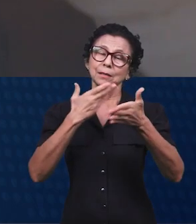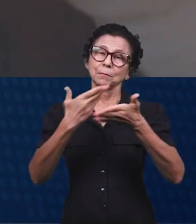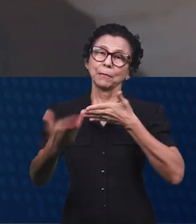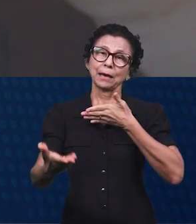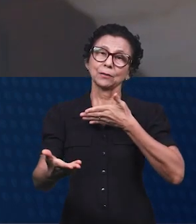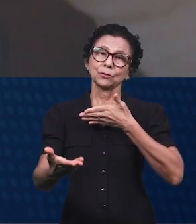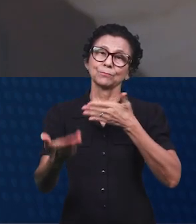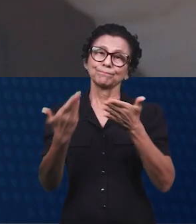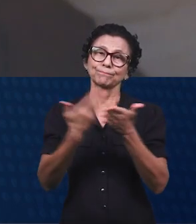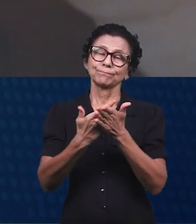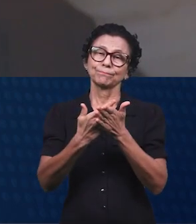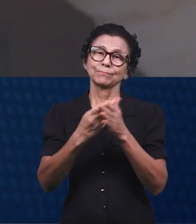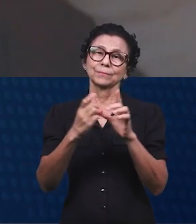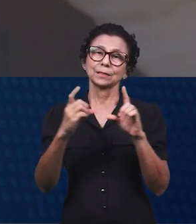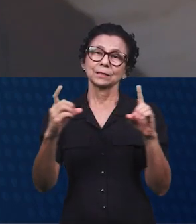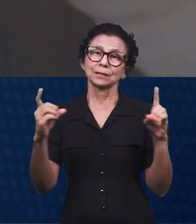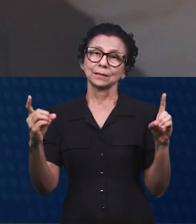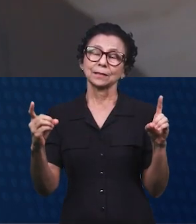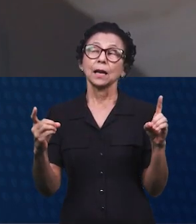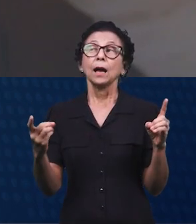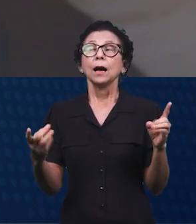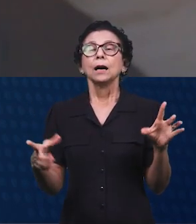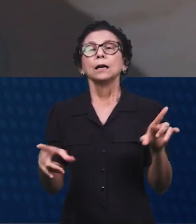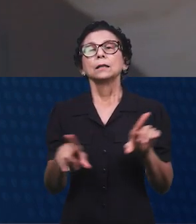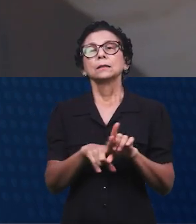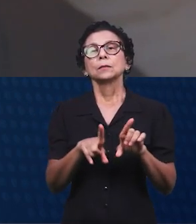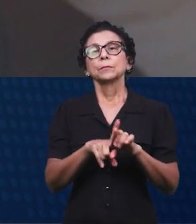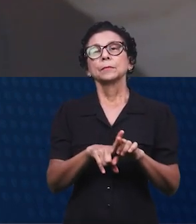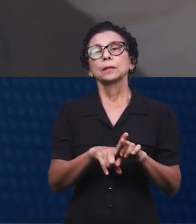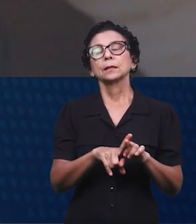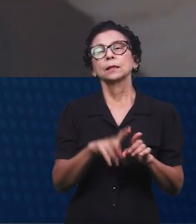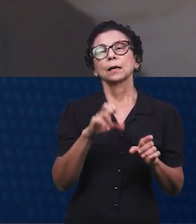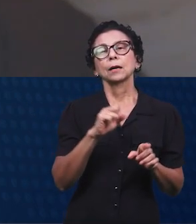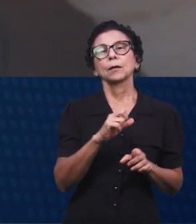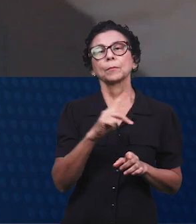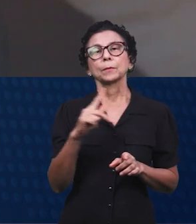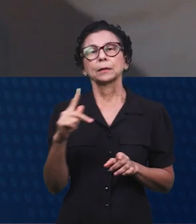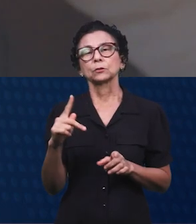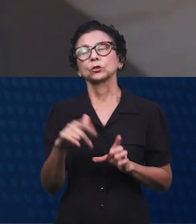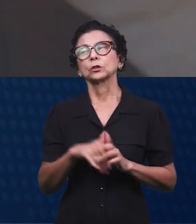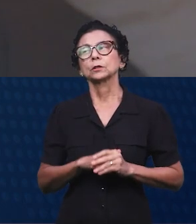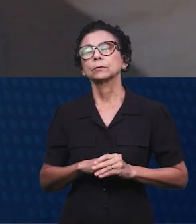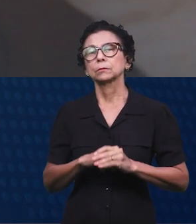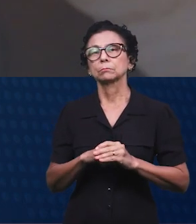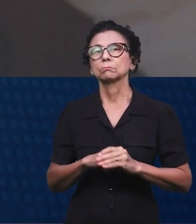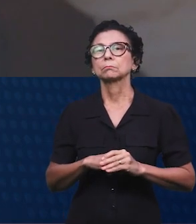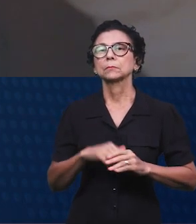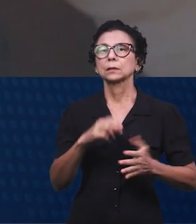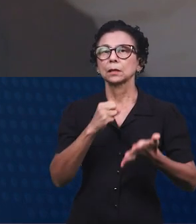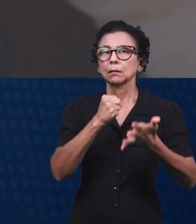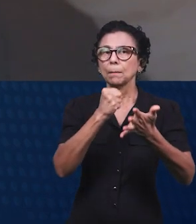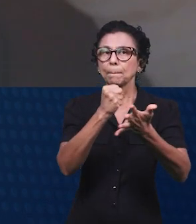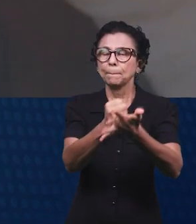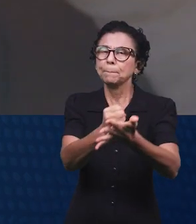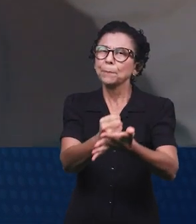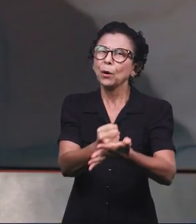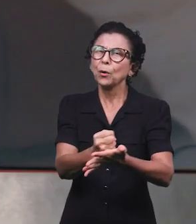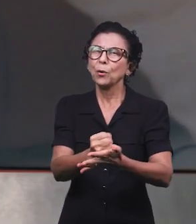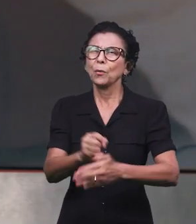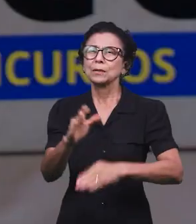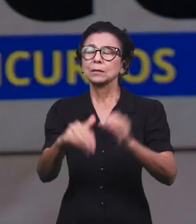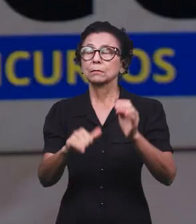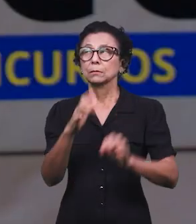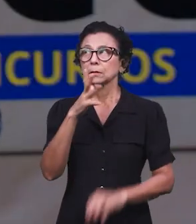ok? E às vezes as plataformas elas têm suporte para os seus alunos, mas às vezes costuma ser um pouquinho mais demorado,